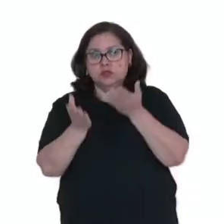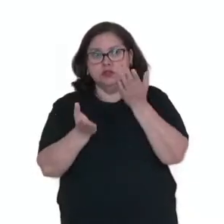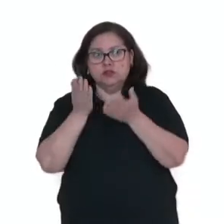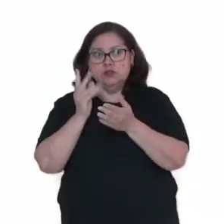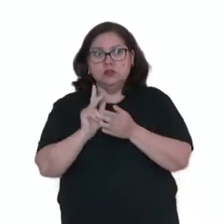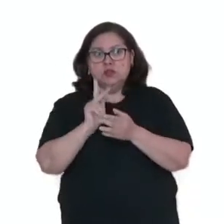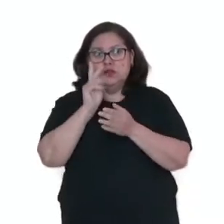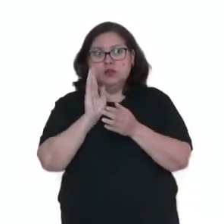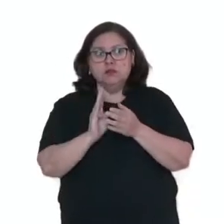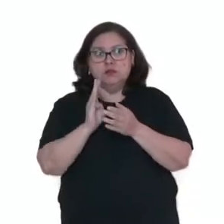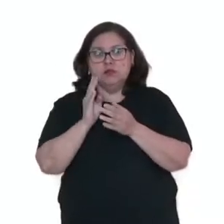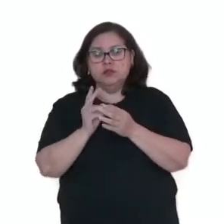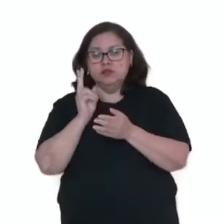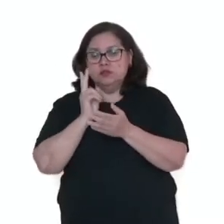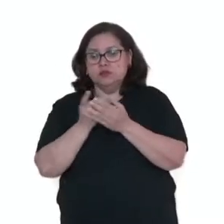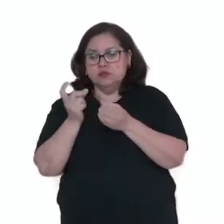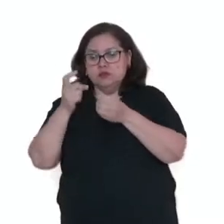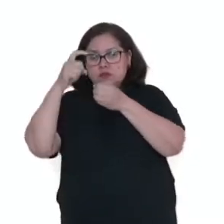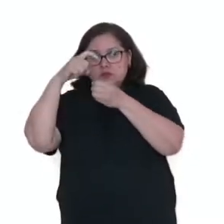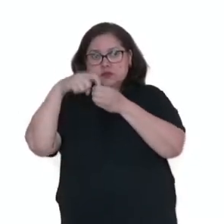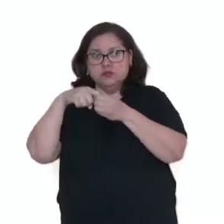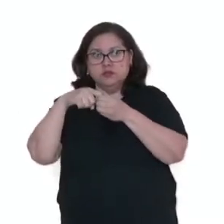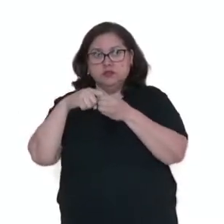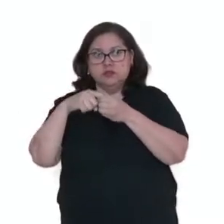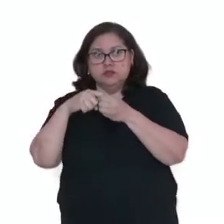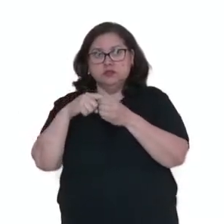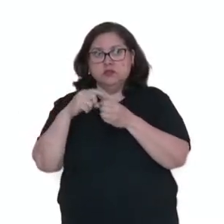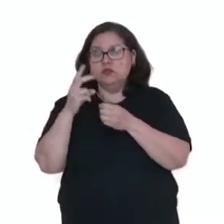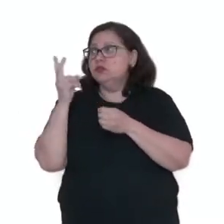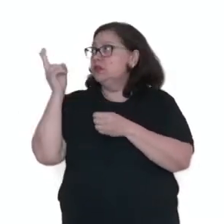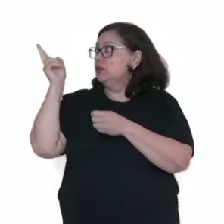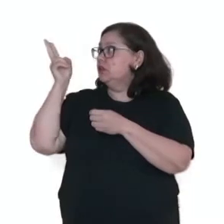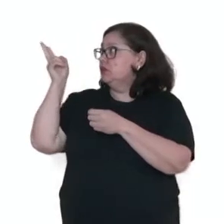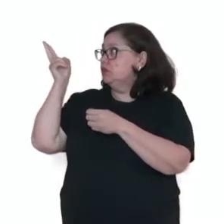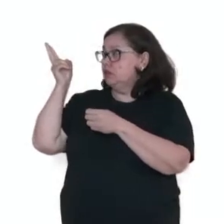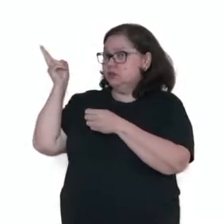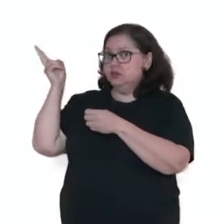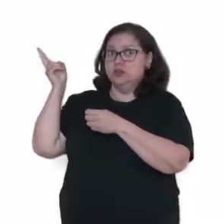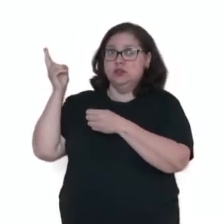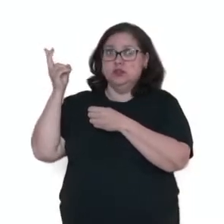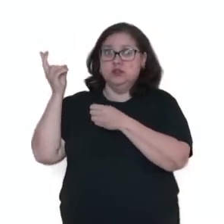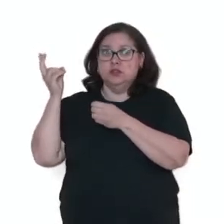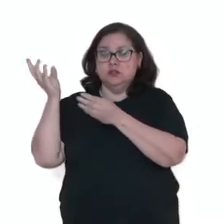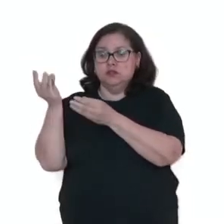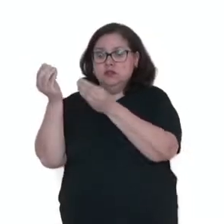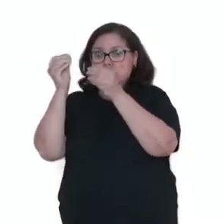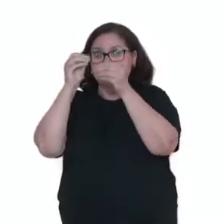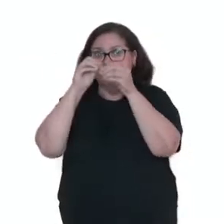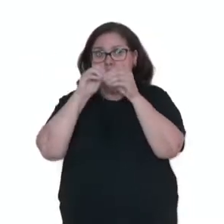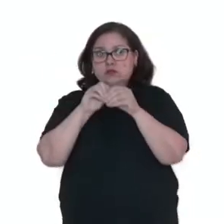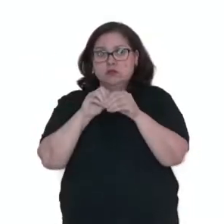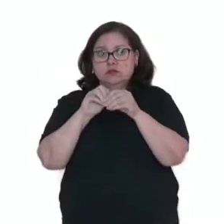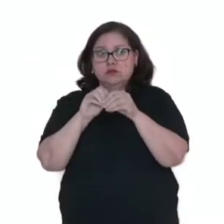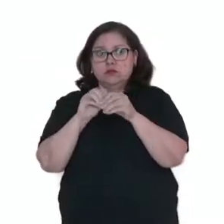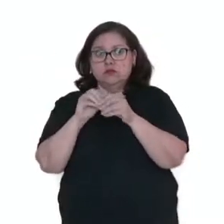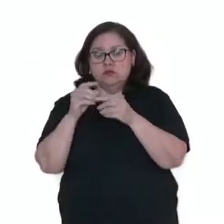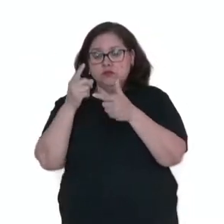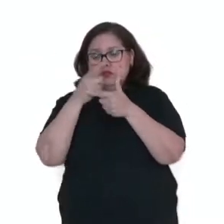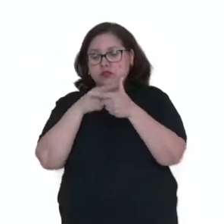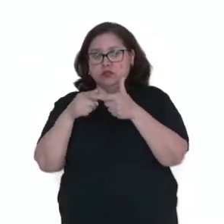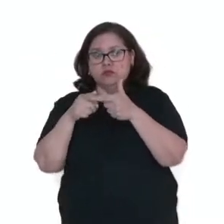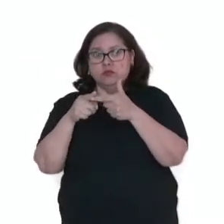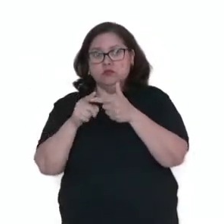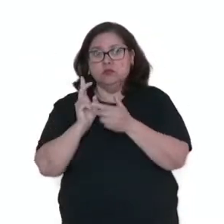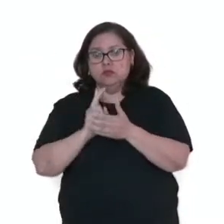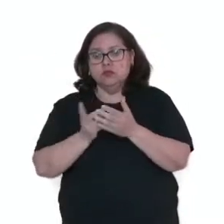ser o Kb, concentração dos íons, aqui, amônio e OH-, dividido